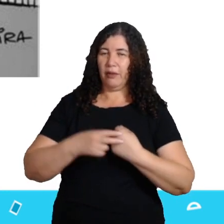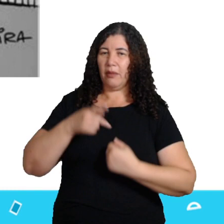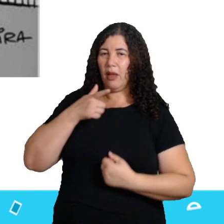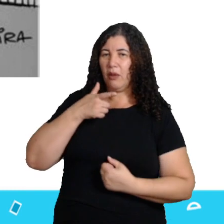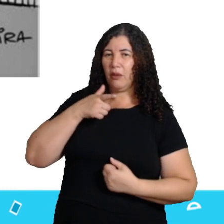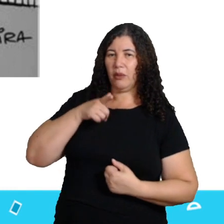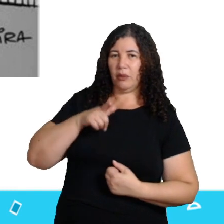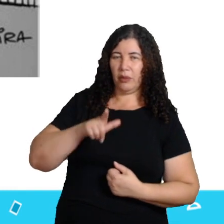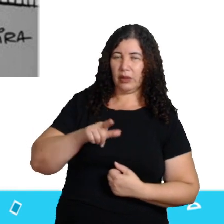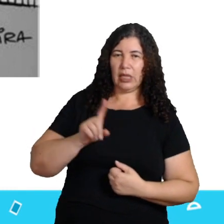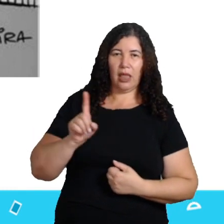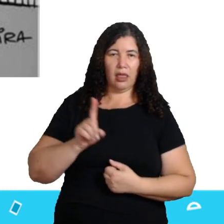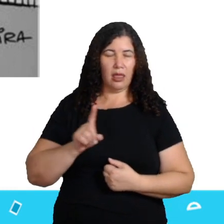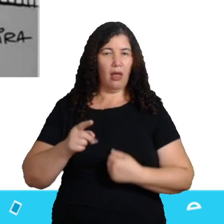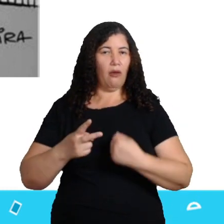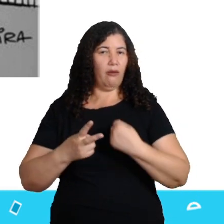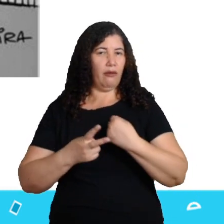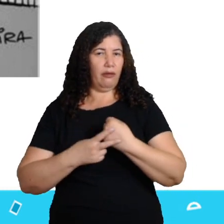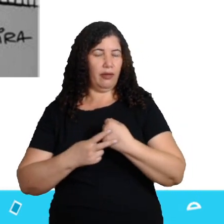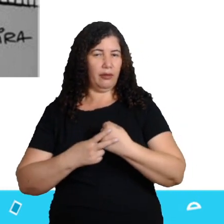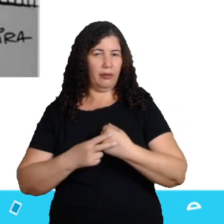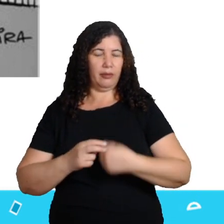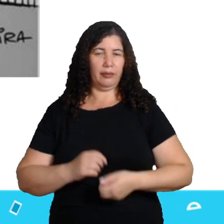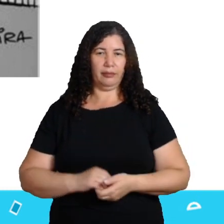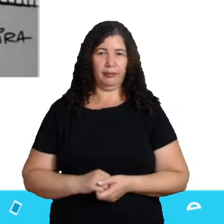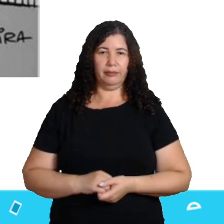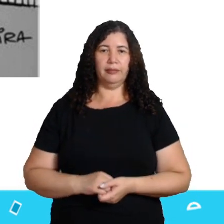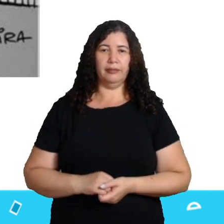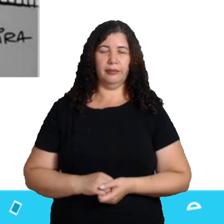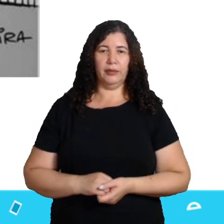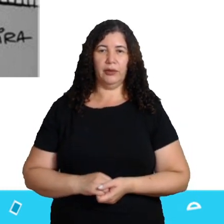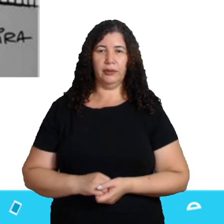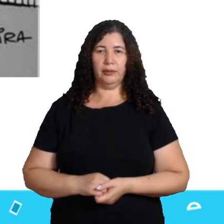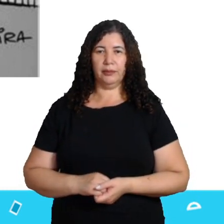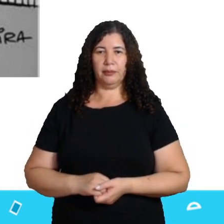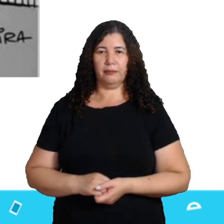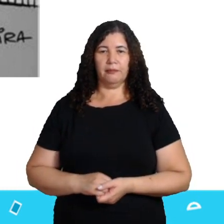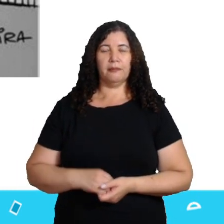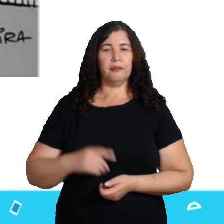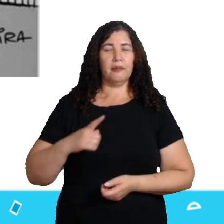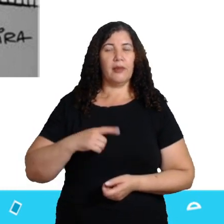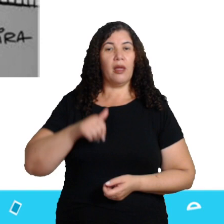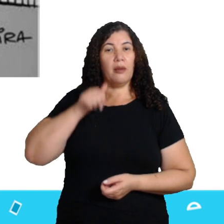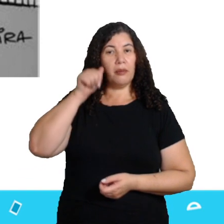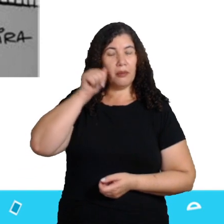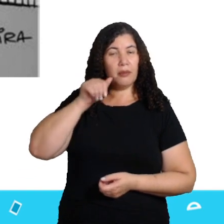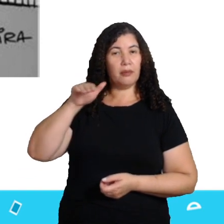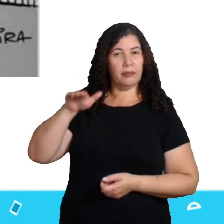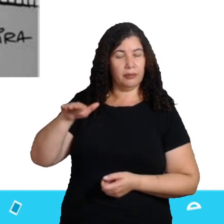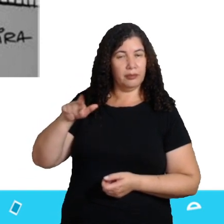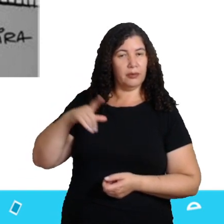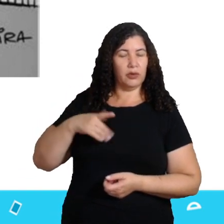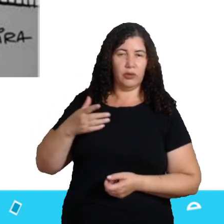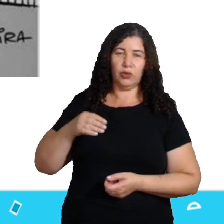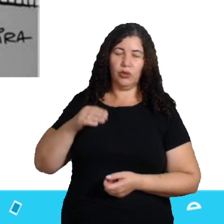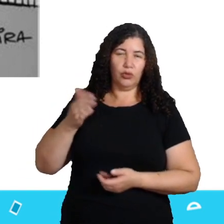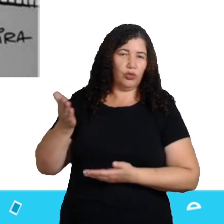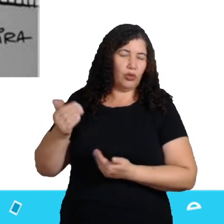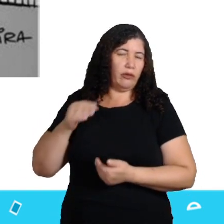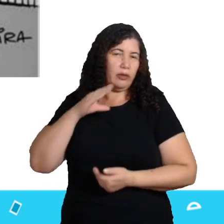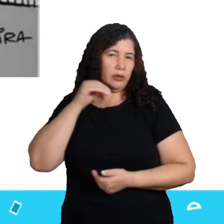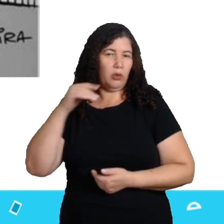não verbal desta charge. Eu tenho uma moça aqui, talvez uma adolescente,